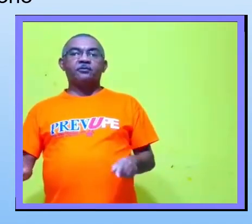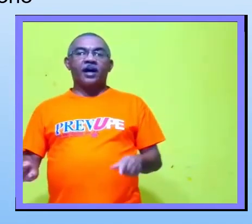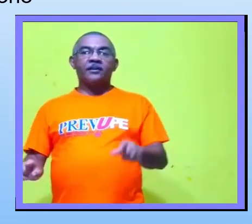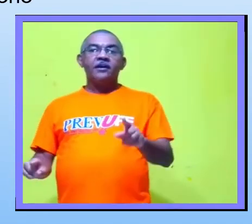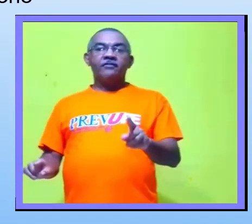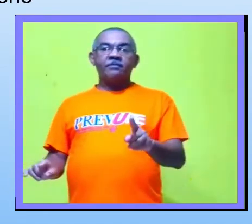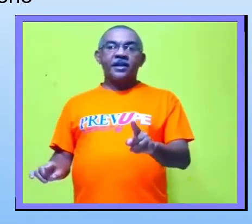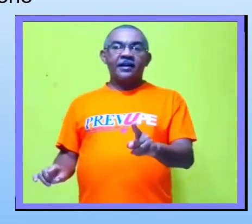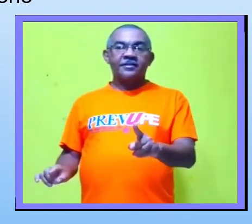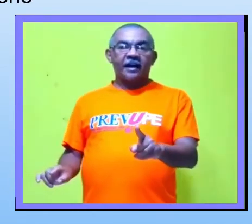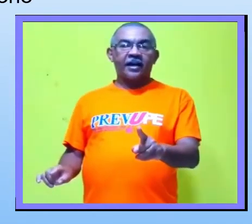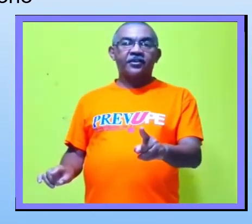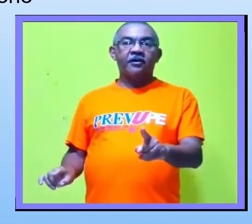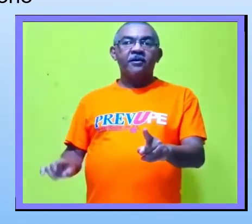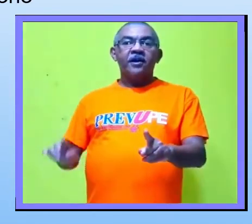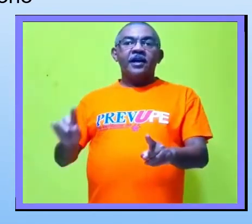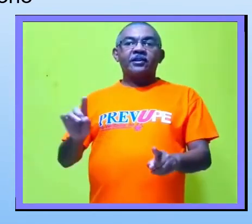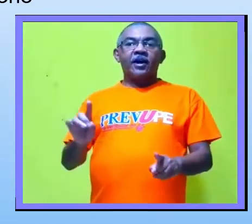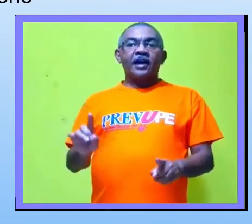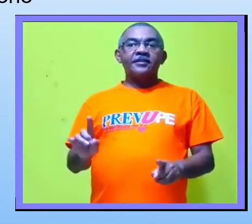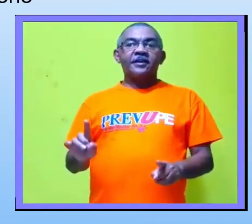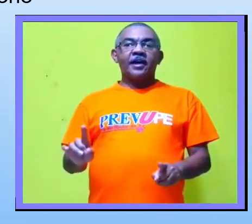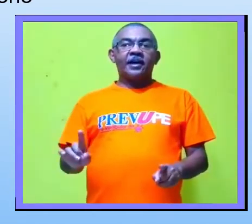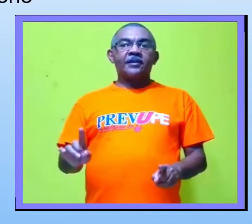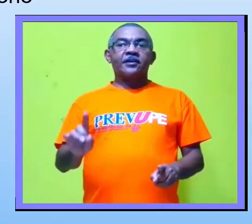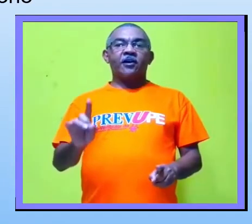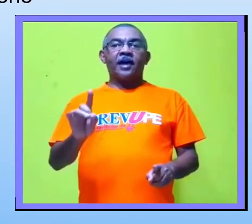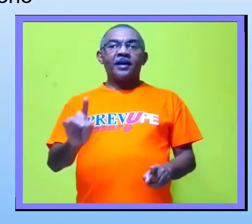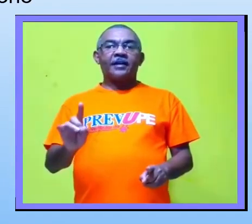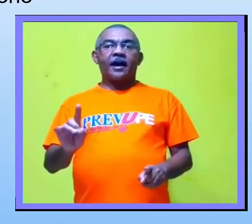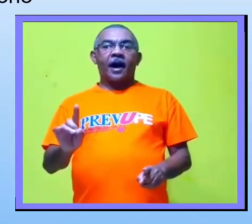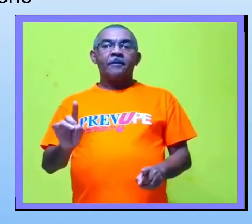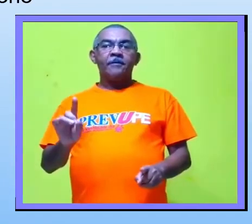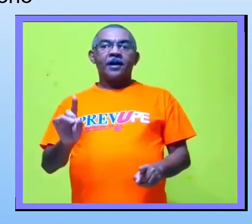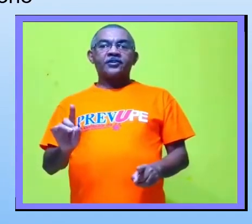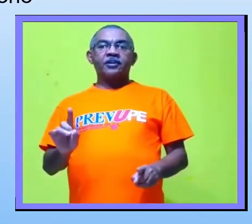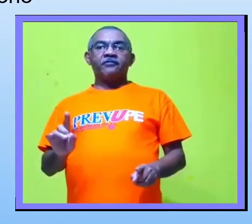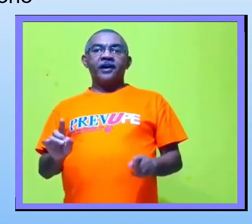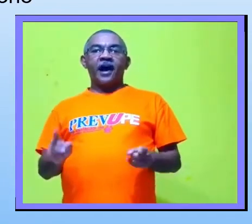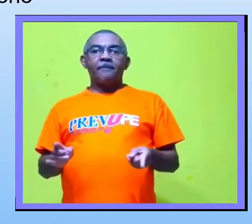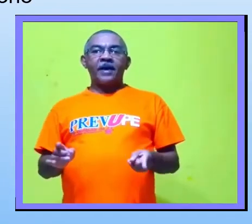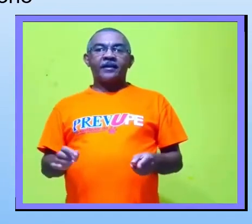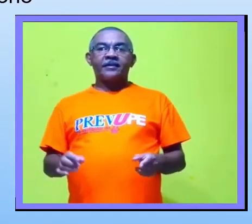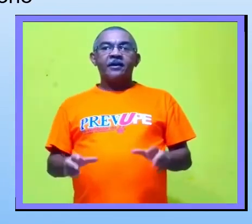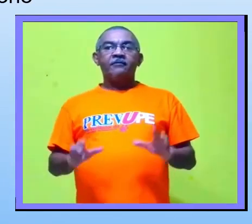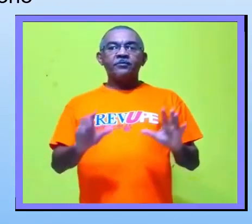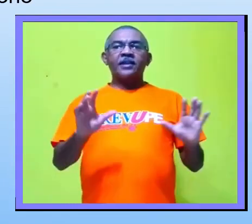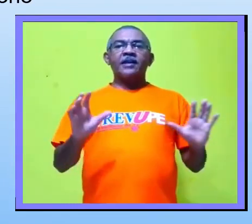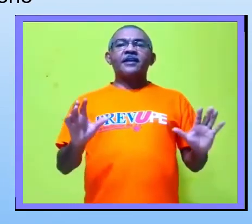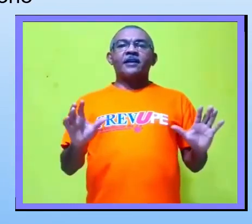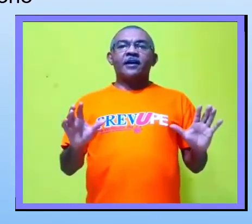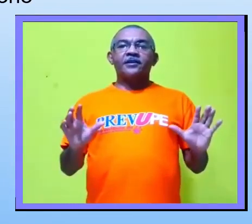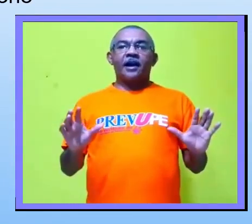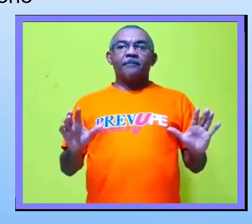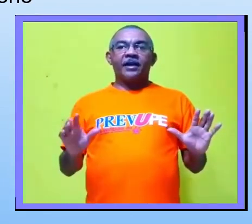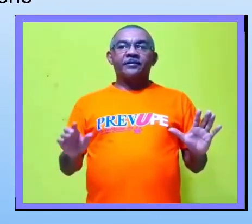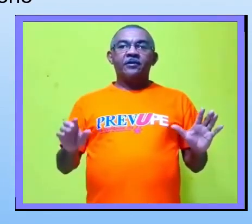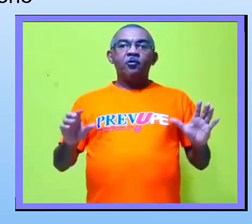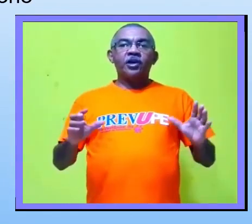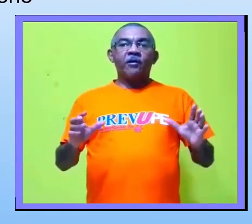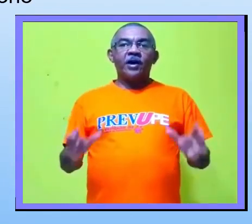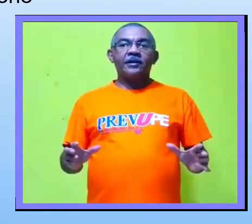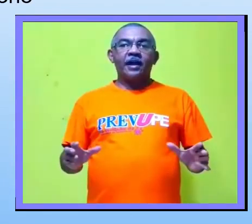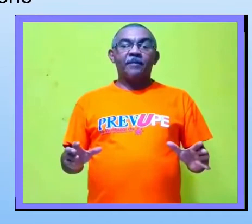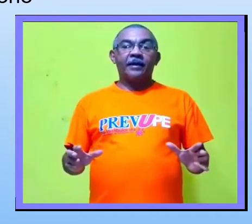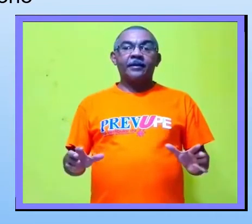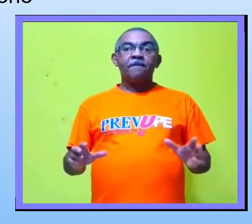heterogênea e saturada. Vamos analisar a questão? Então, analisando a questão, na letra A gente vê aberta. Vamos analisar essa cadeia aberta.